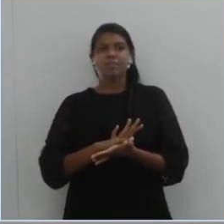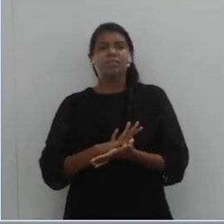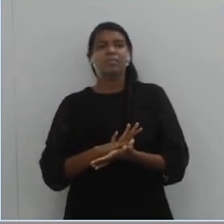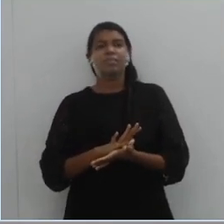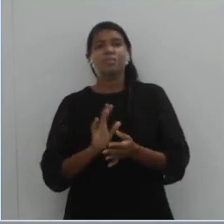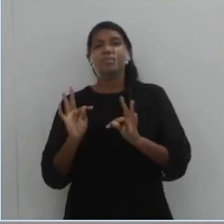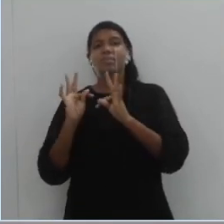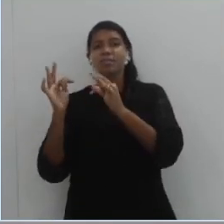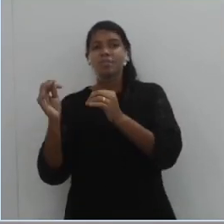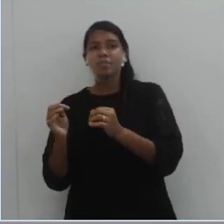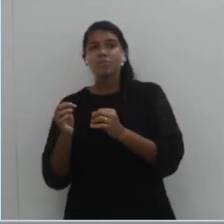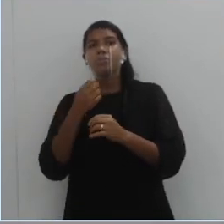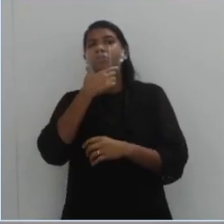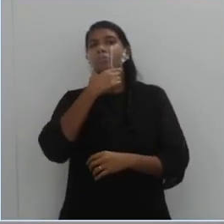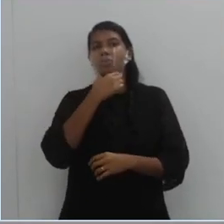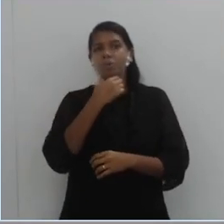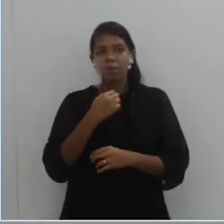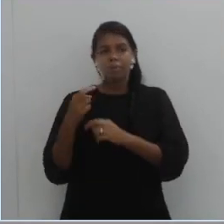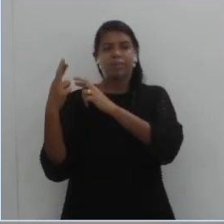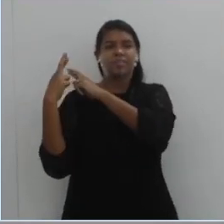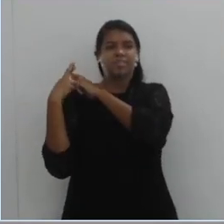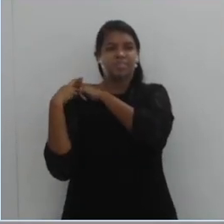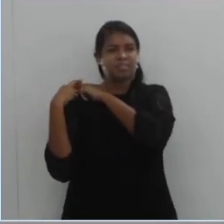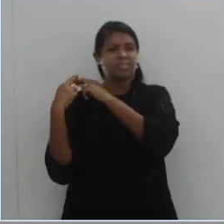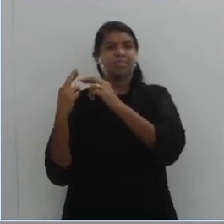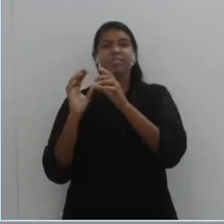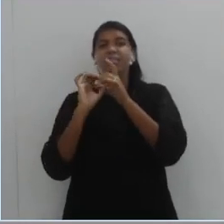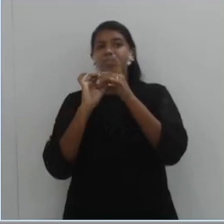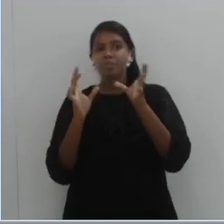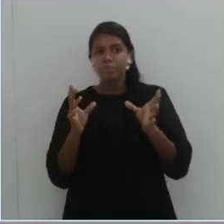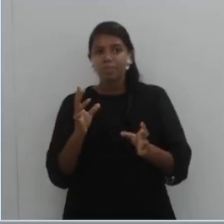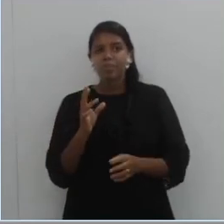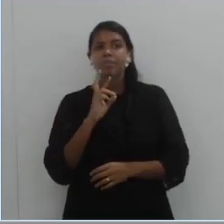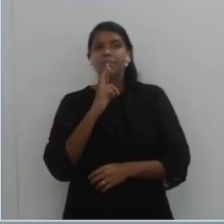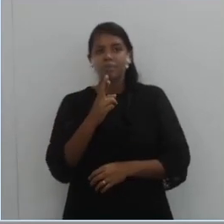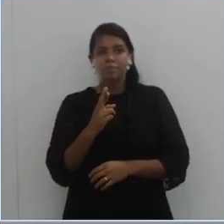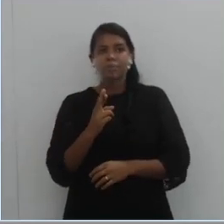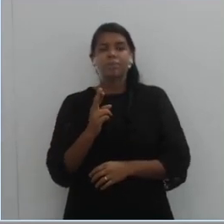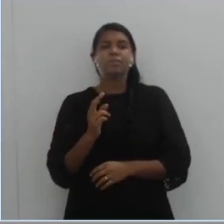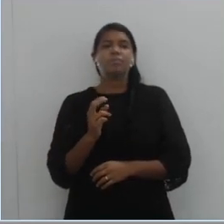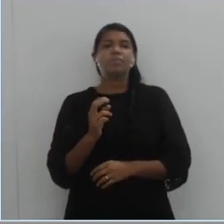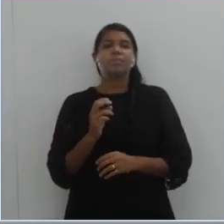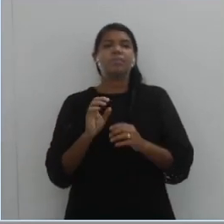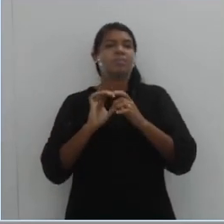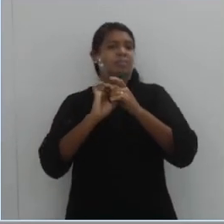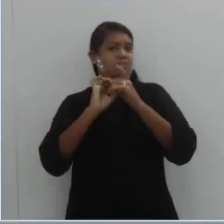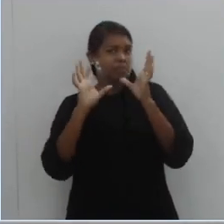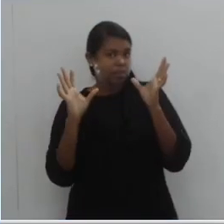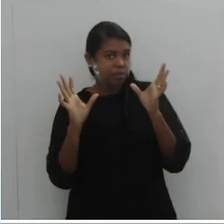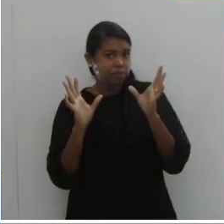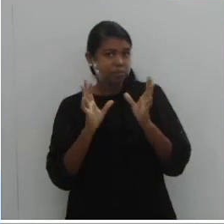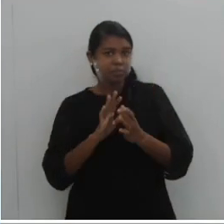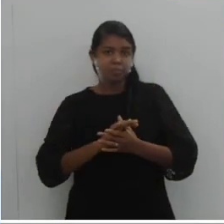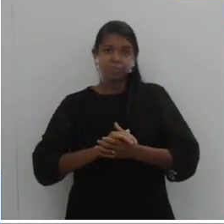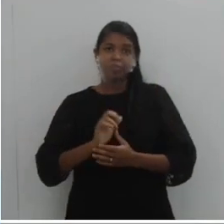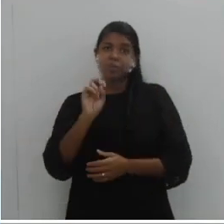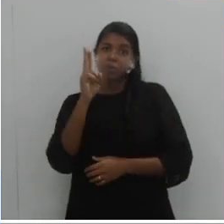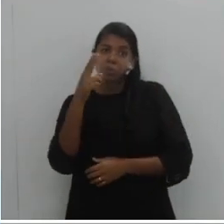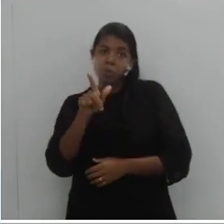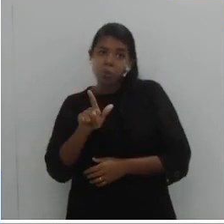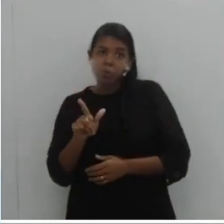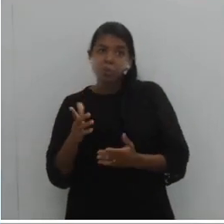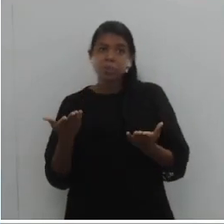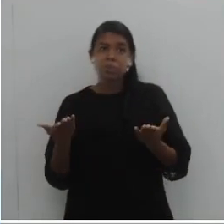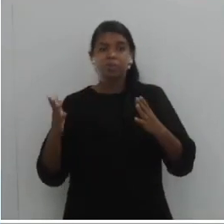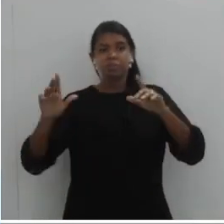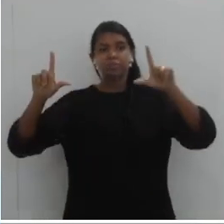pela figura masculina, tá bom? Então vamos seguir aqui para o próximo slide na tela, tá certo? Porque